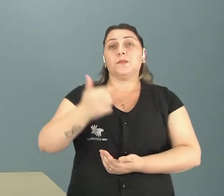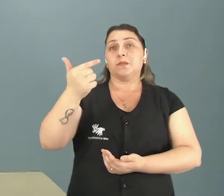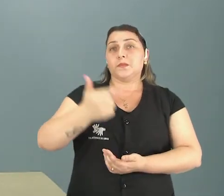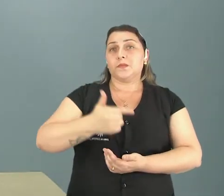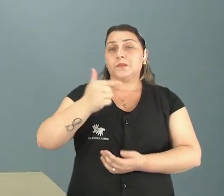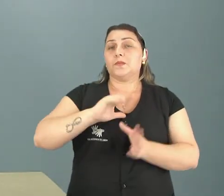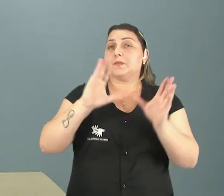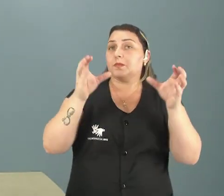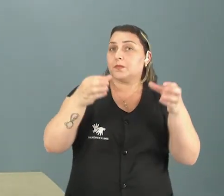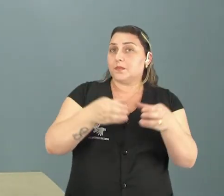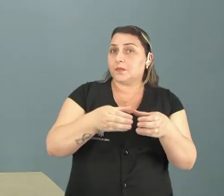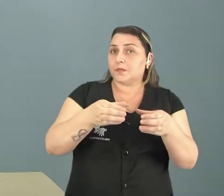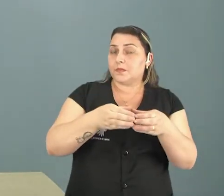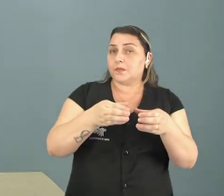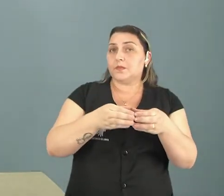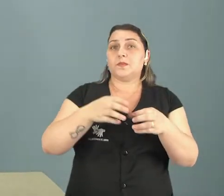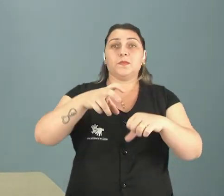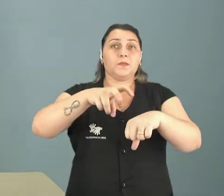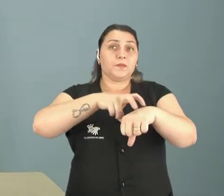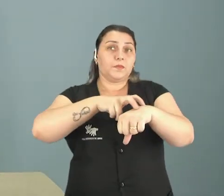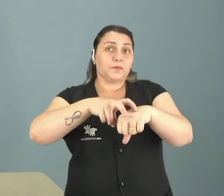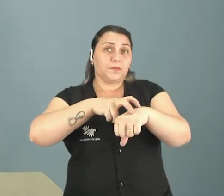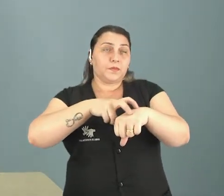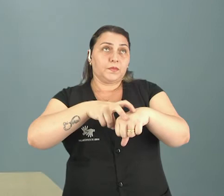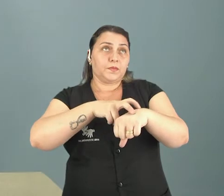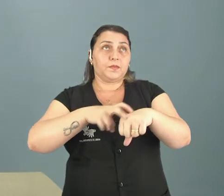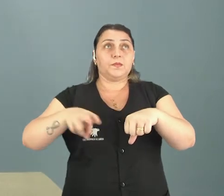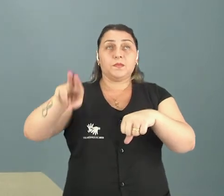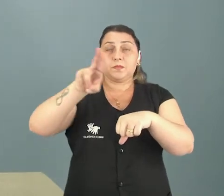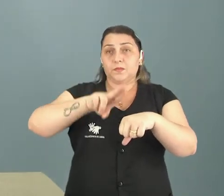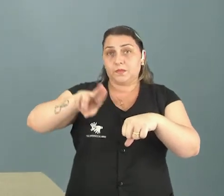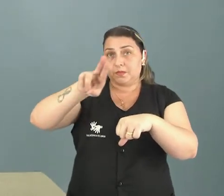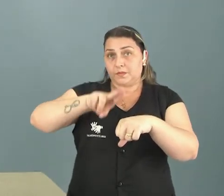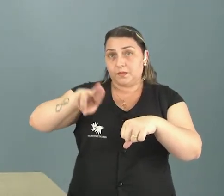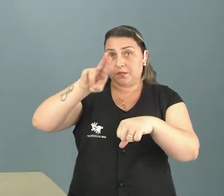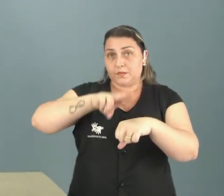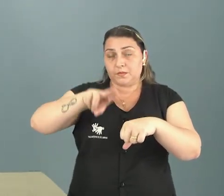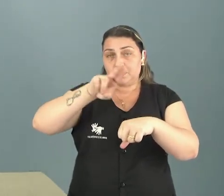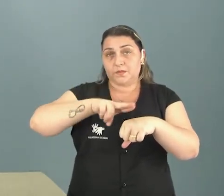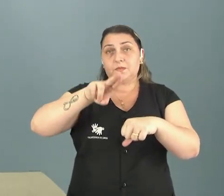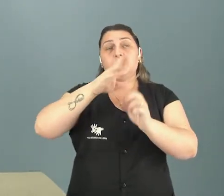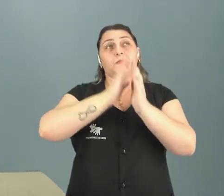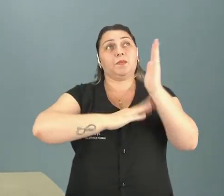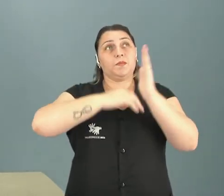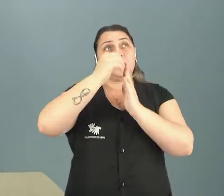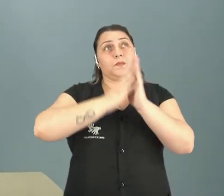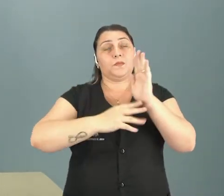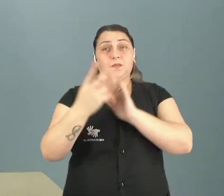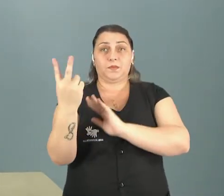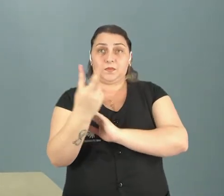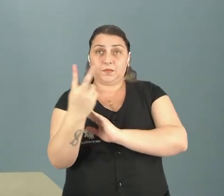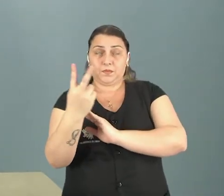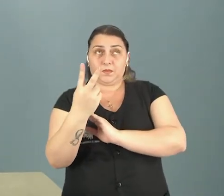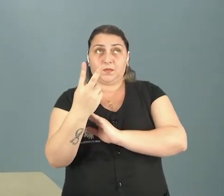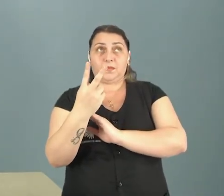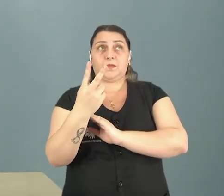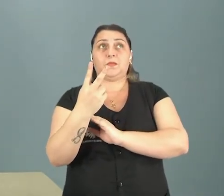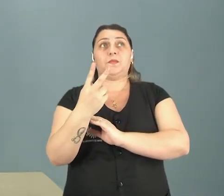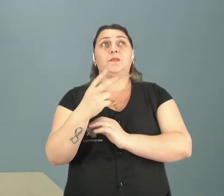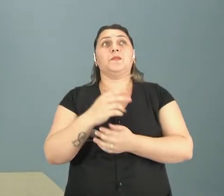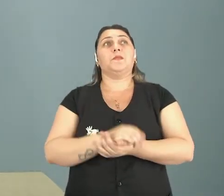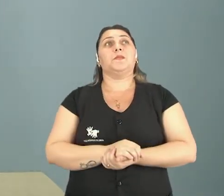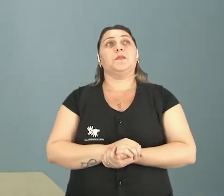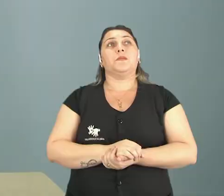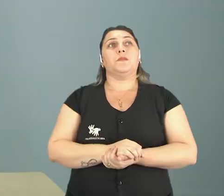segundo grupo foi de verde. Para usar a metade, eu vou pintar 2 partes, certo? Então, eu preferi